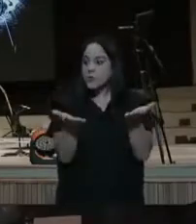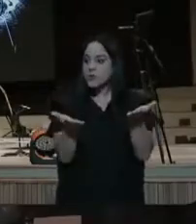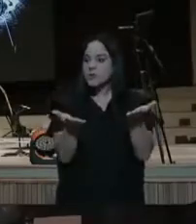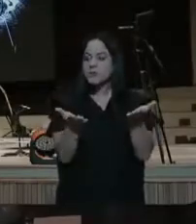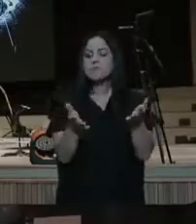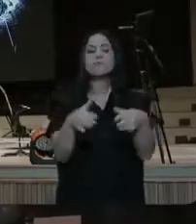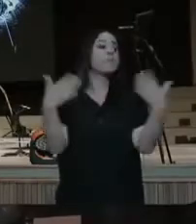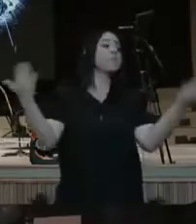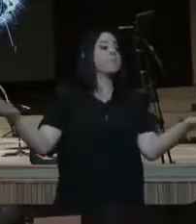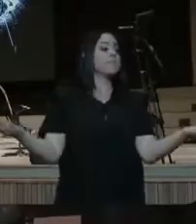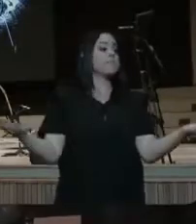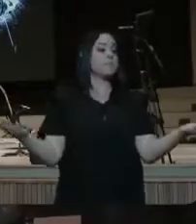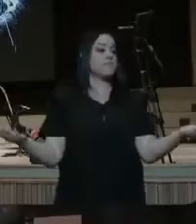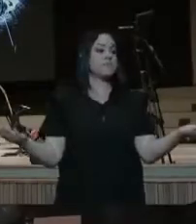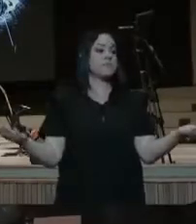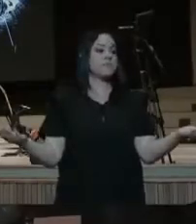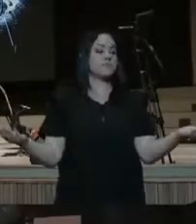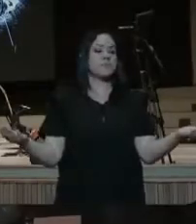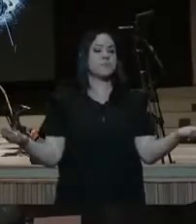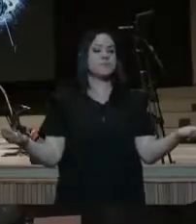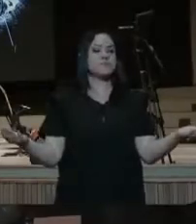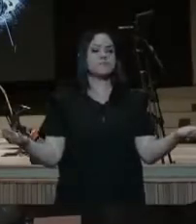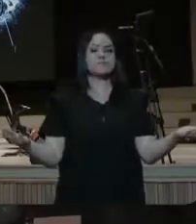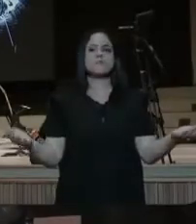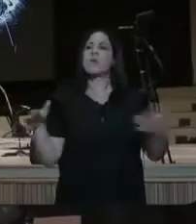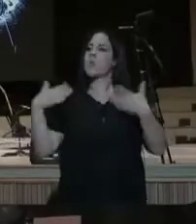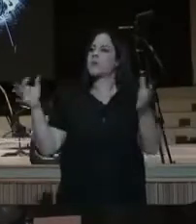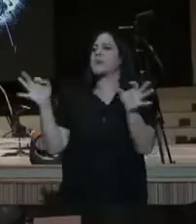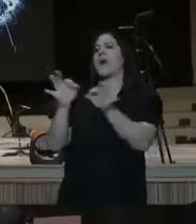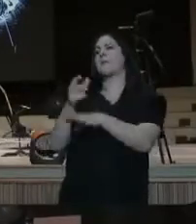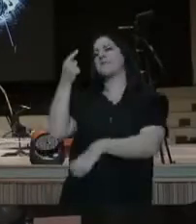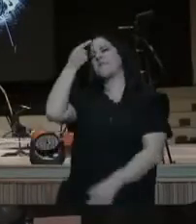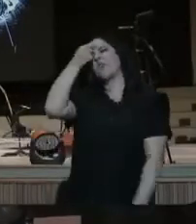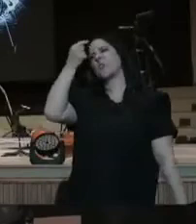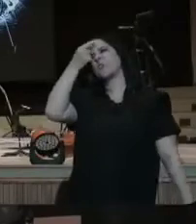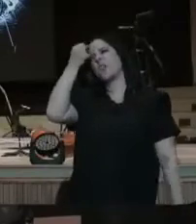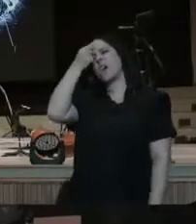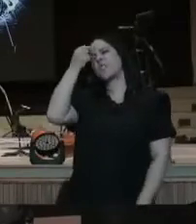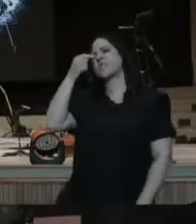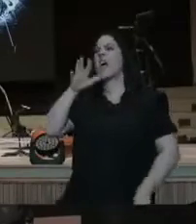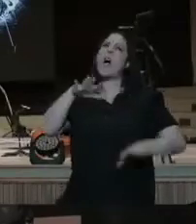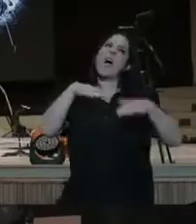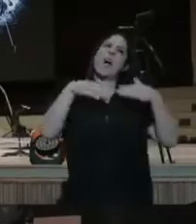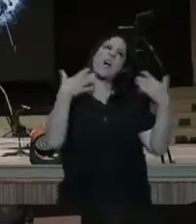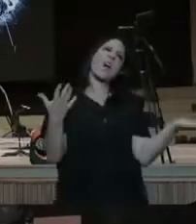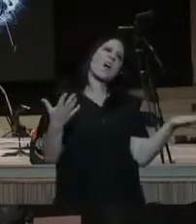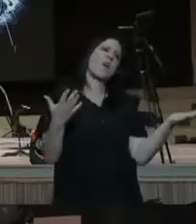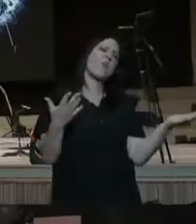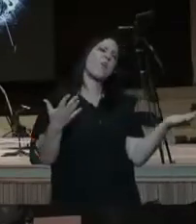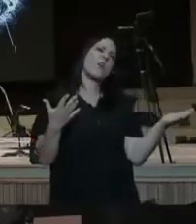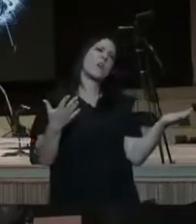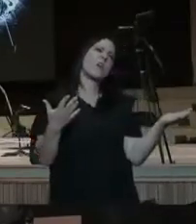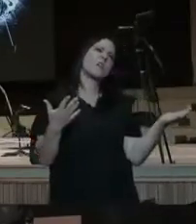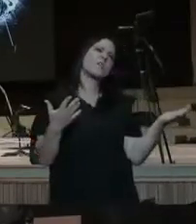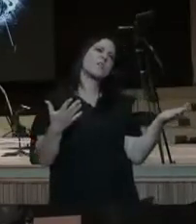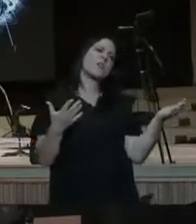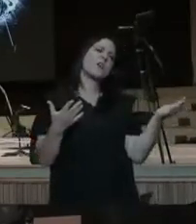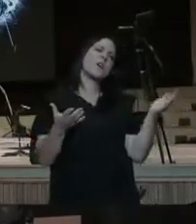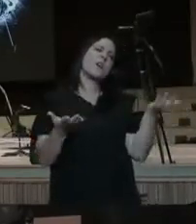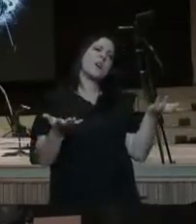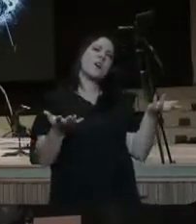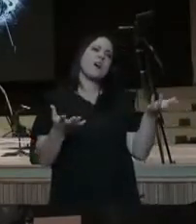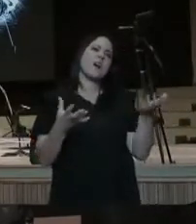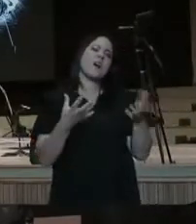quando acontece na faculdade a quando passar o casamento